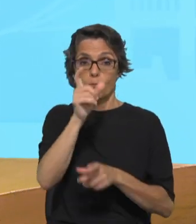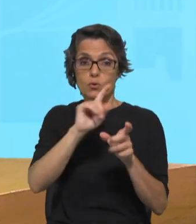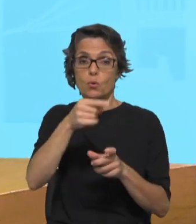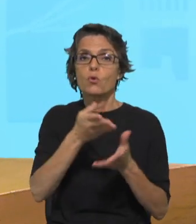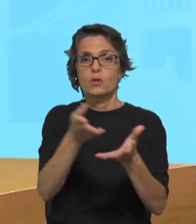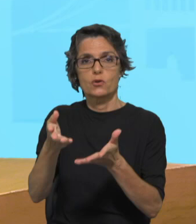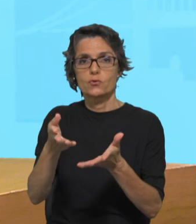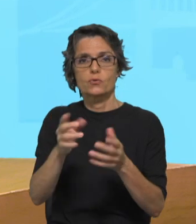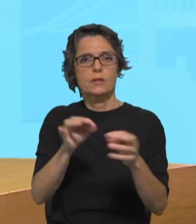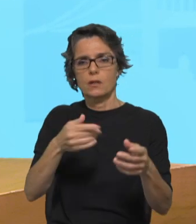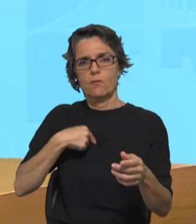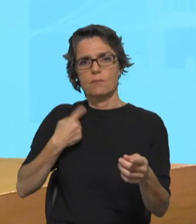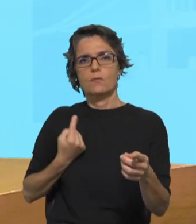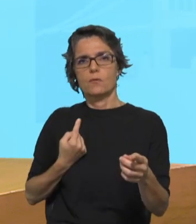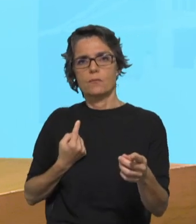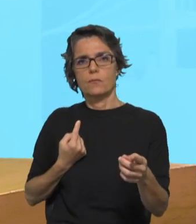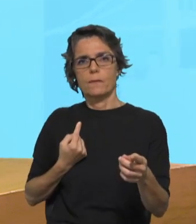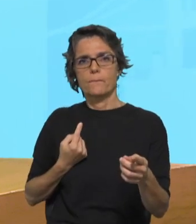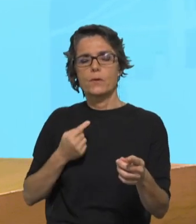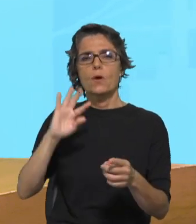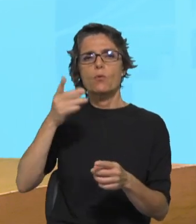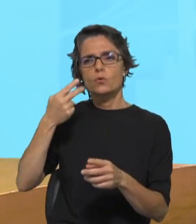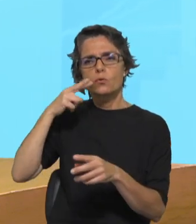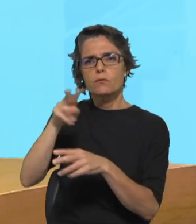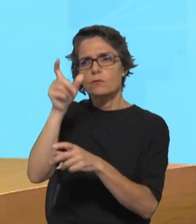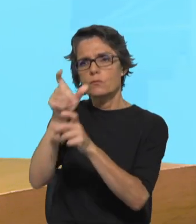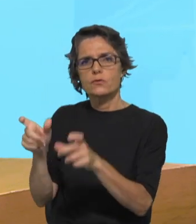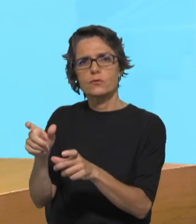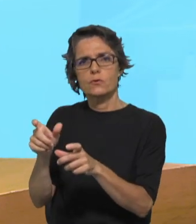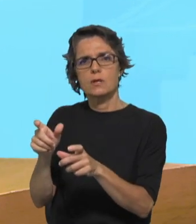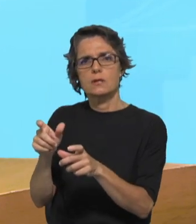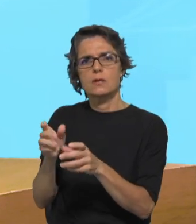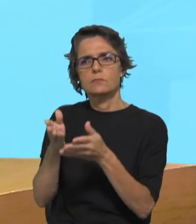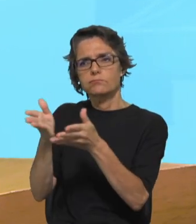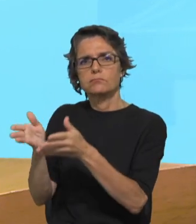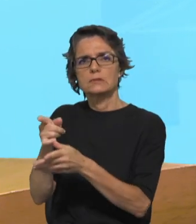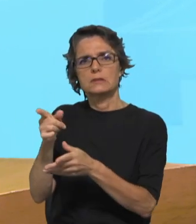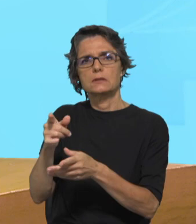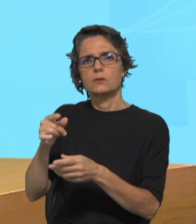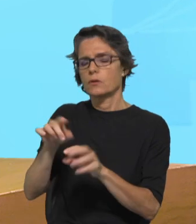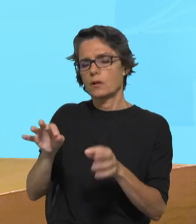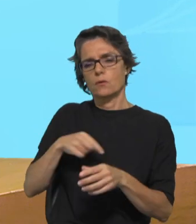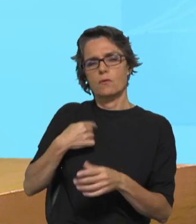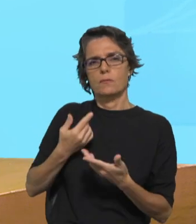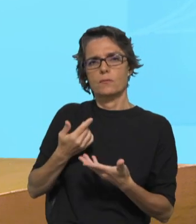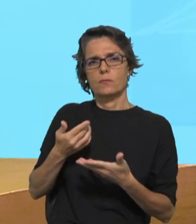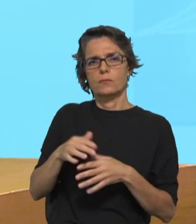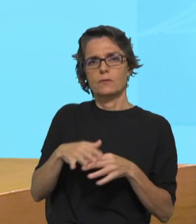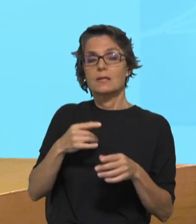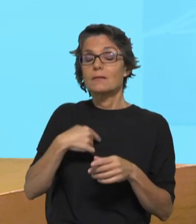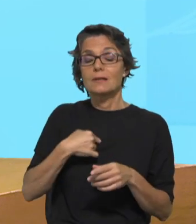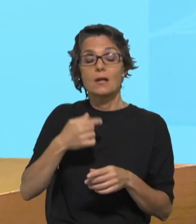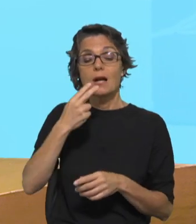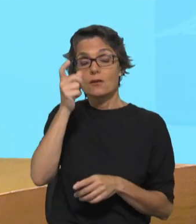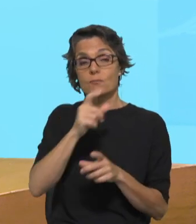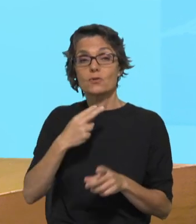fostes visitar um preso ou destes de comer a quem tinha fome, foi a mim que o fizeste. Portanto, a motivação para o cristão não